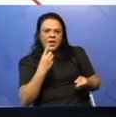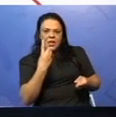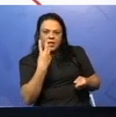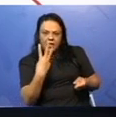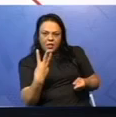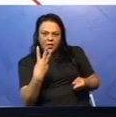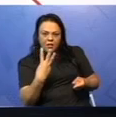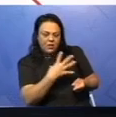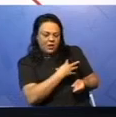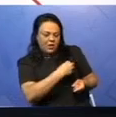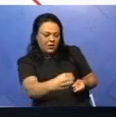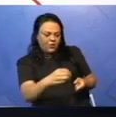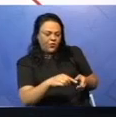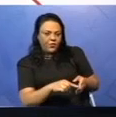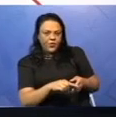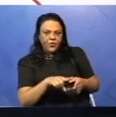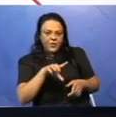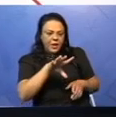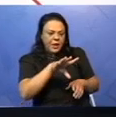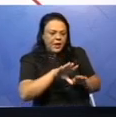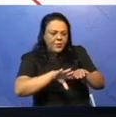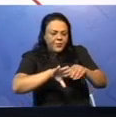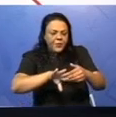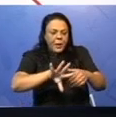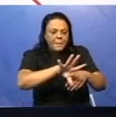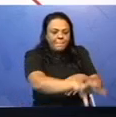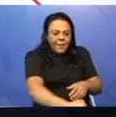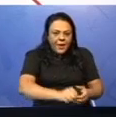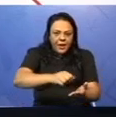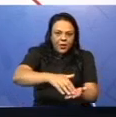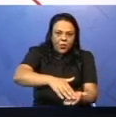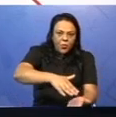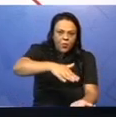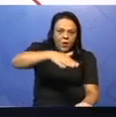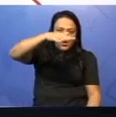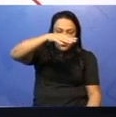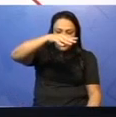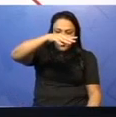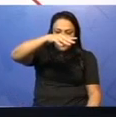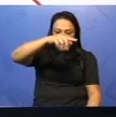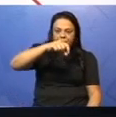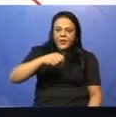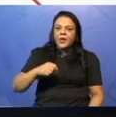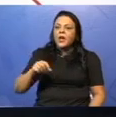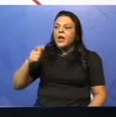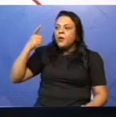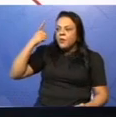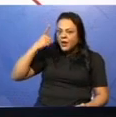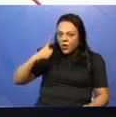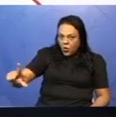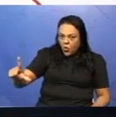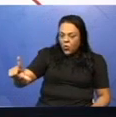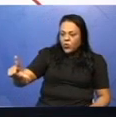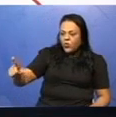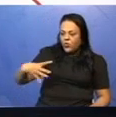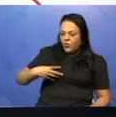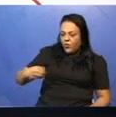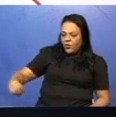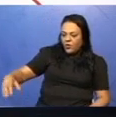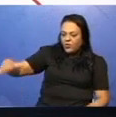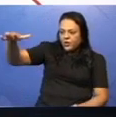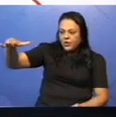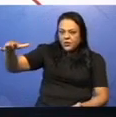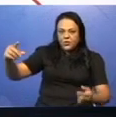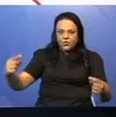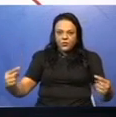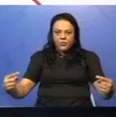você separa aquele maior e põe para cruzar com outro filhote que também é grande. A tendência é nascer um filhote grande. Aí você faz